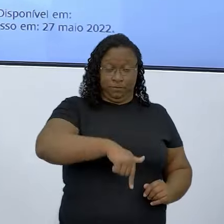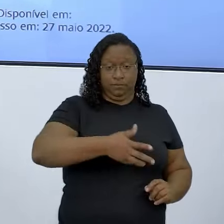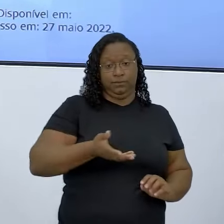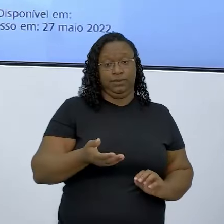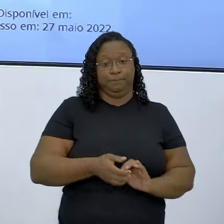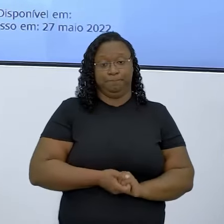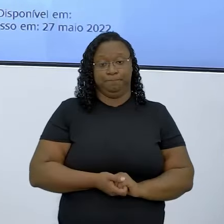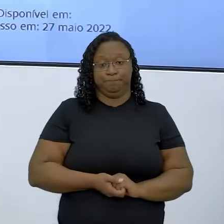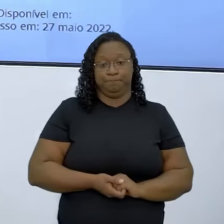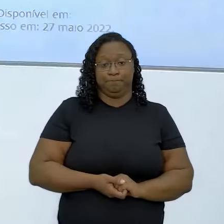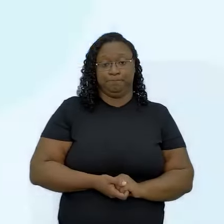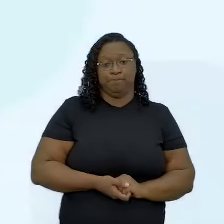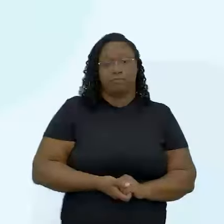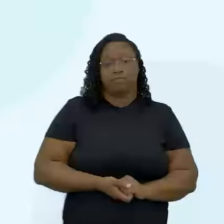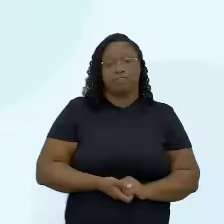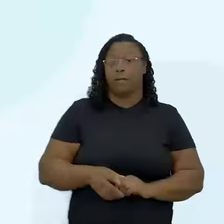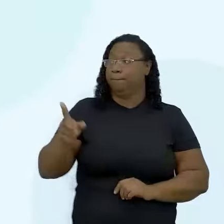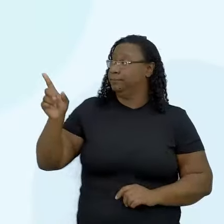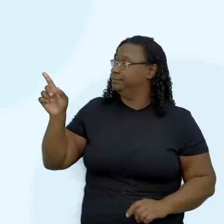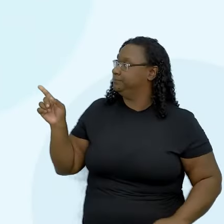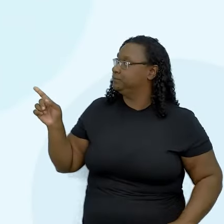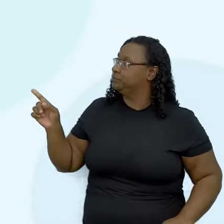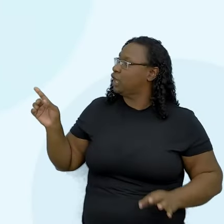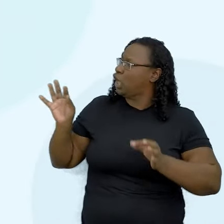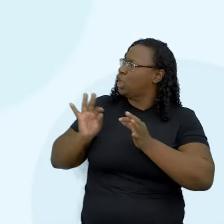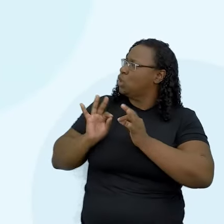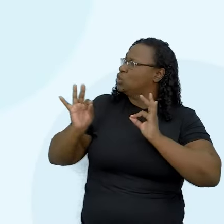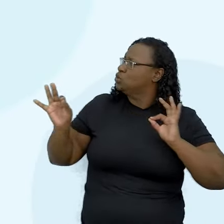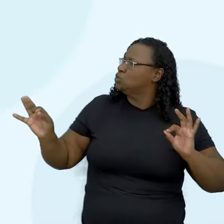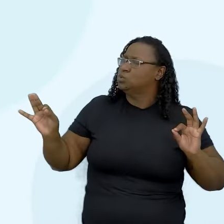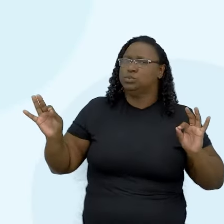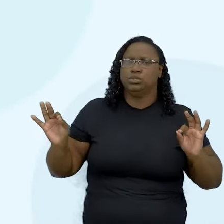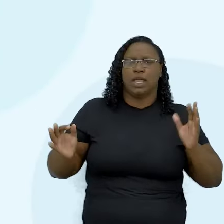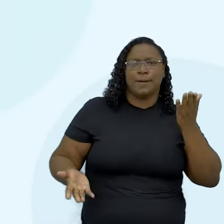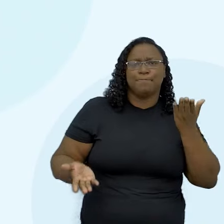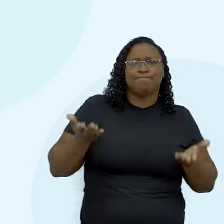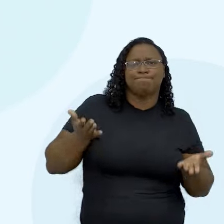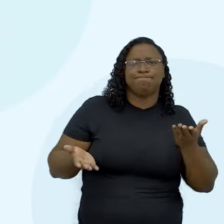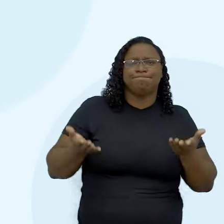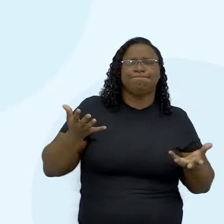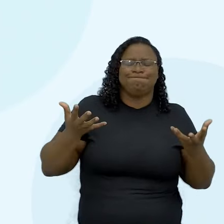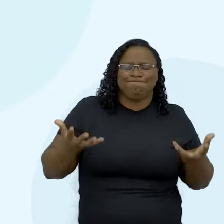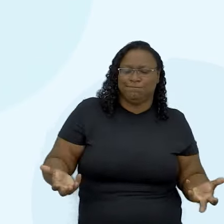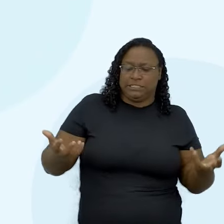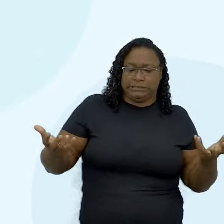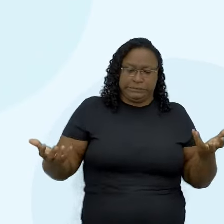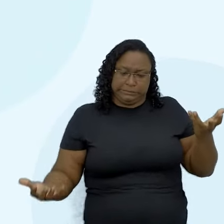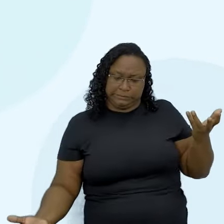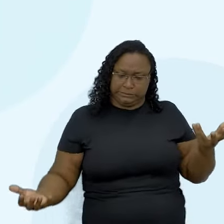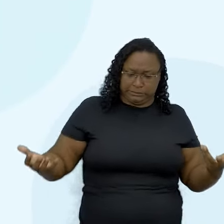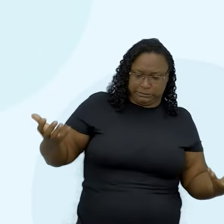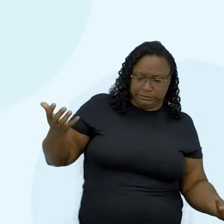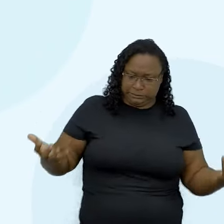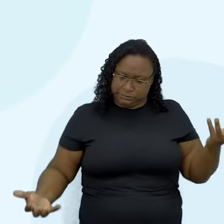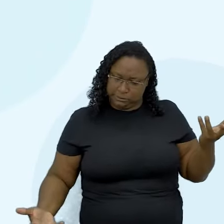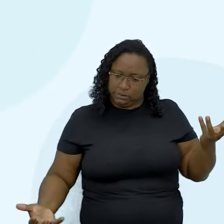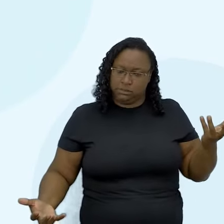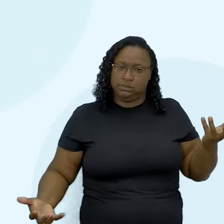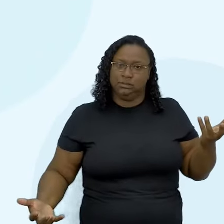porque ele fala que, longe de diminuir essa questão do peso das classes sociais, ele também traz essa questão que a desigualdade de classe, ela